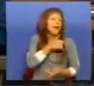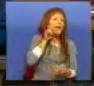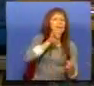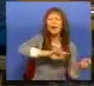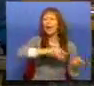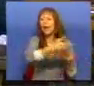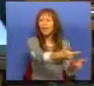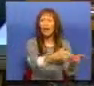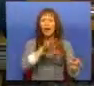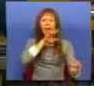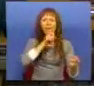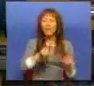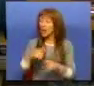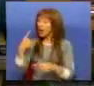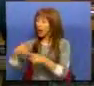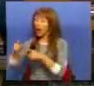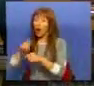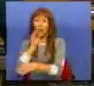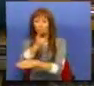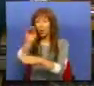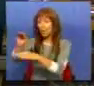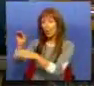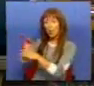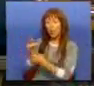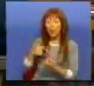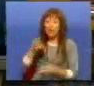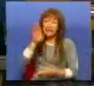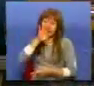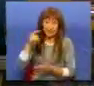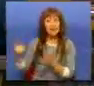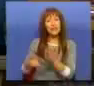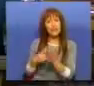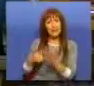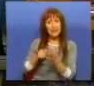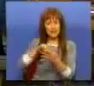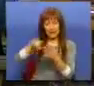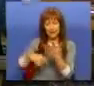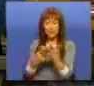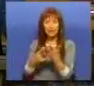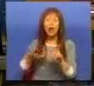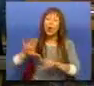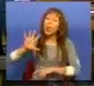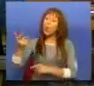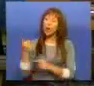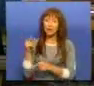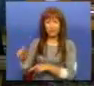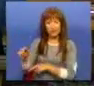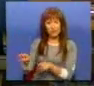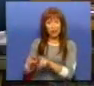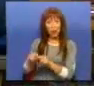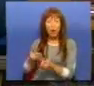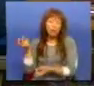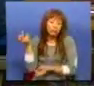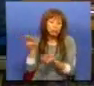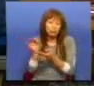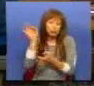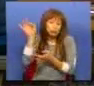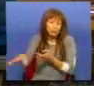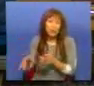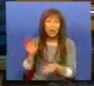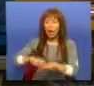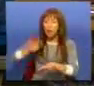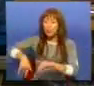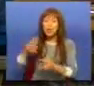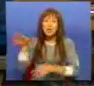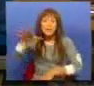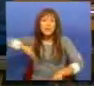de família e a prestação de alimentos em caso de necessidade, mesmo quando esta seja ocasional, fruto